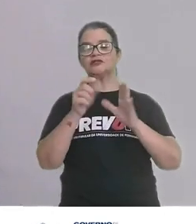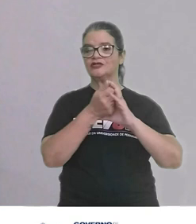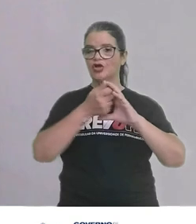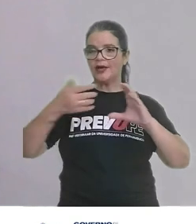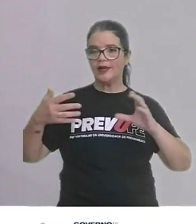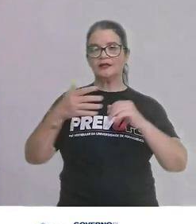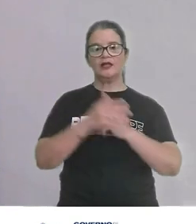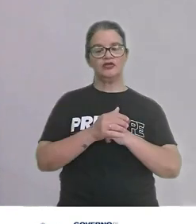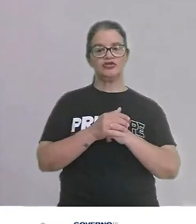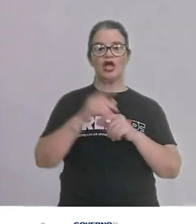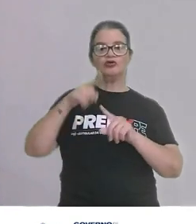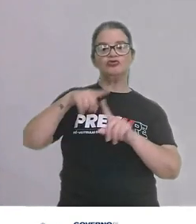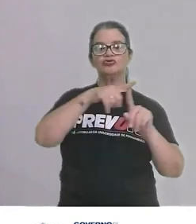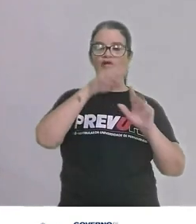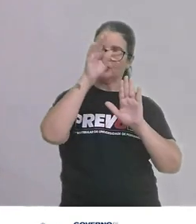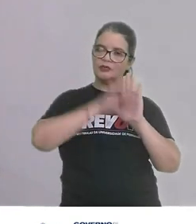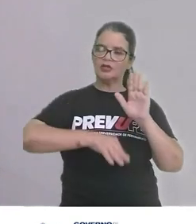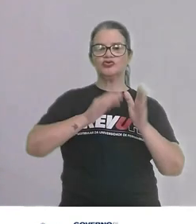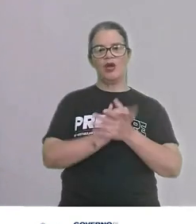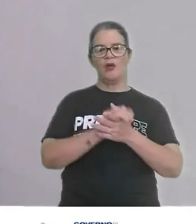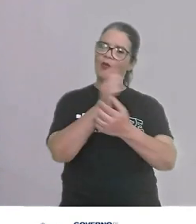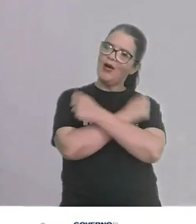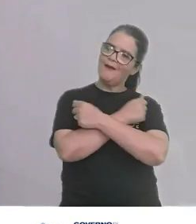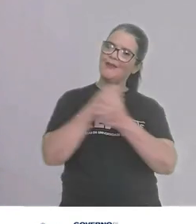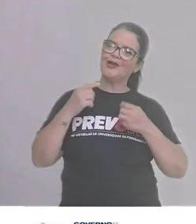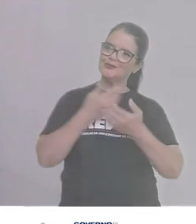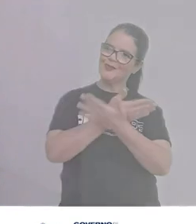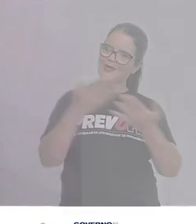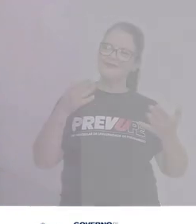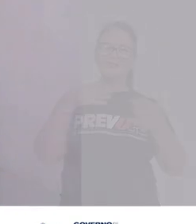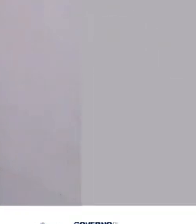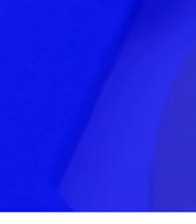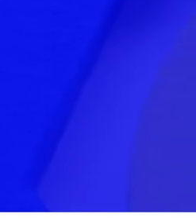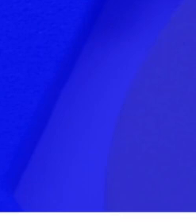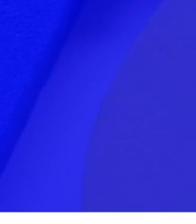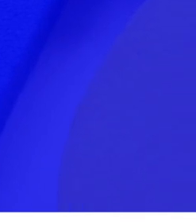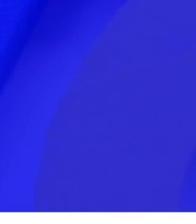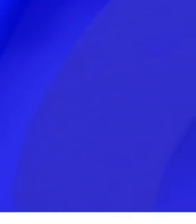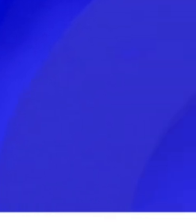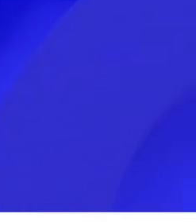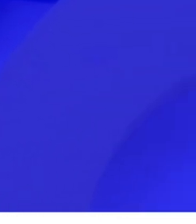características do gênero textual. Um abraço para vocês e até a próxima.